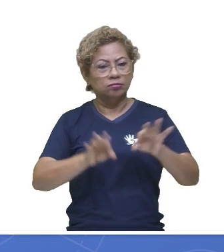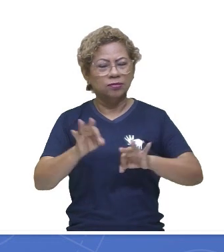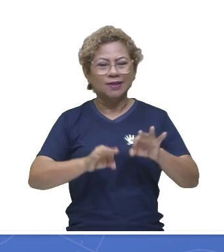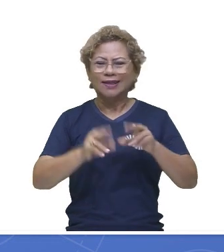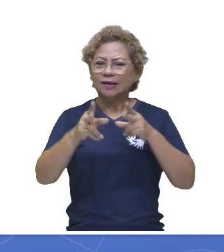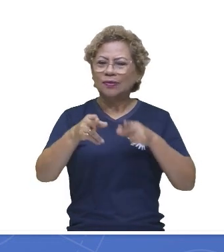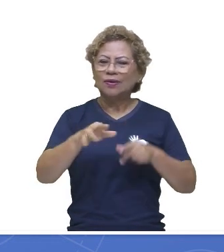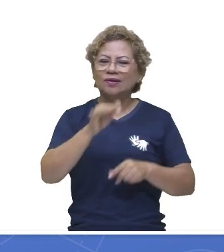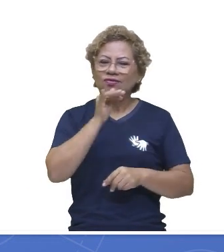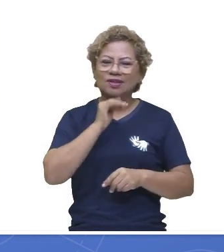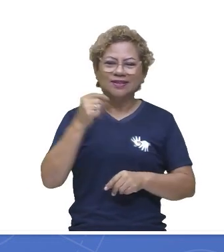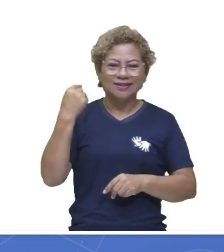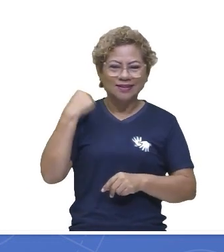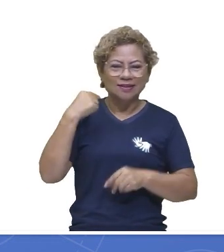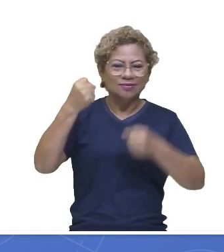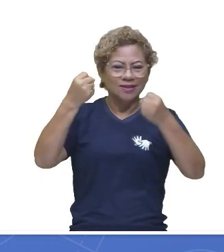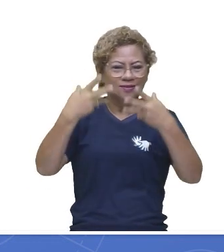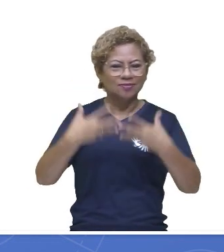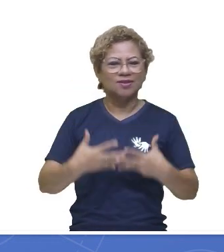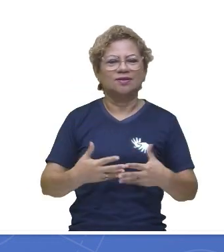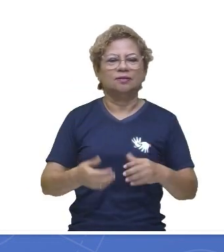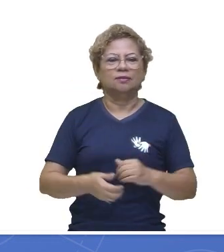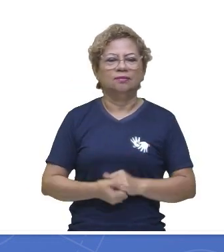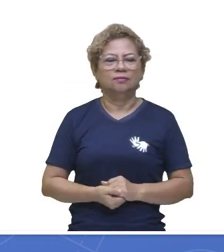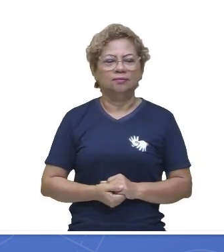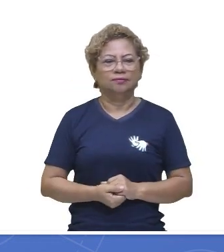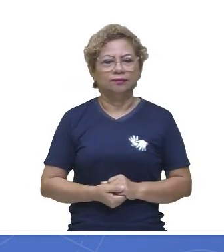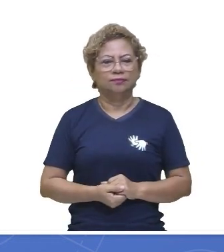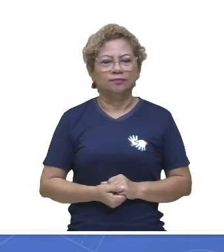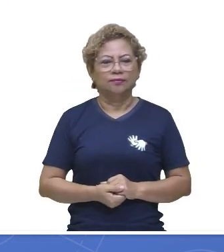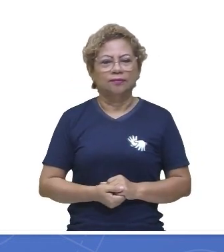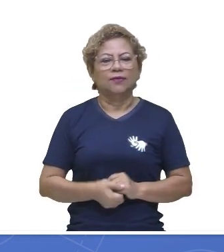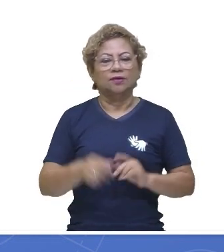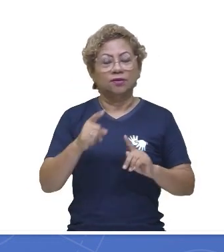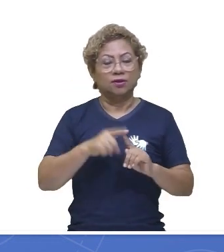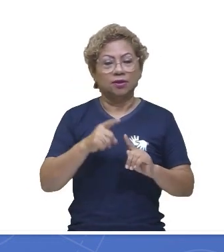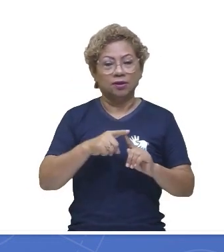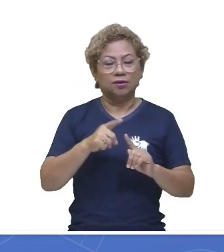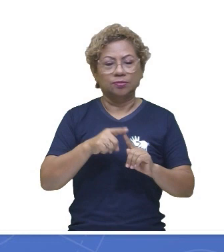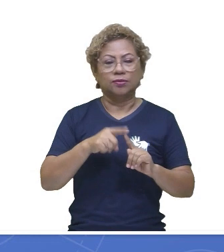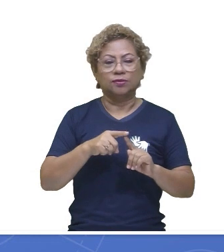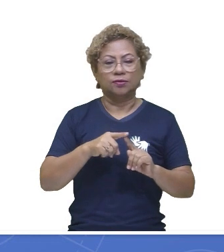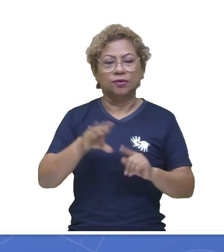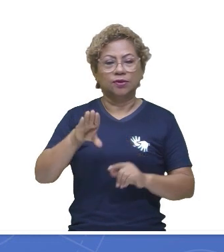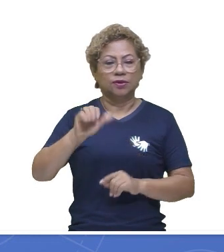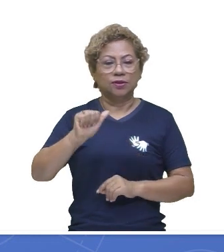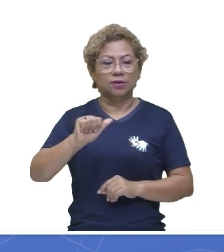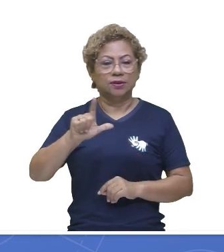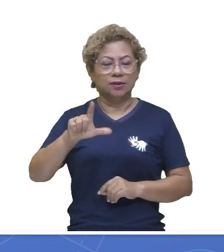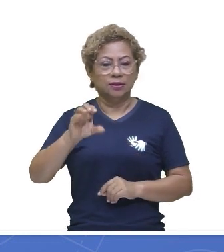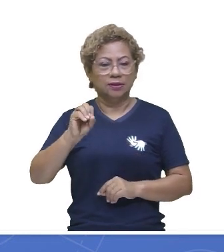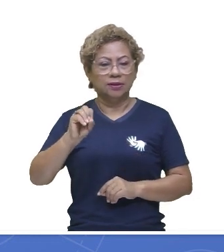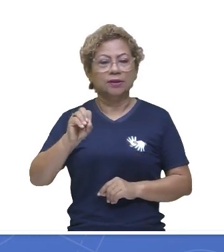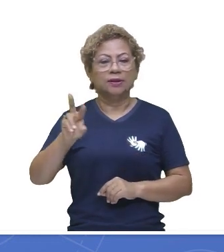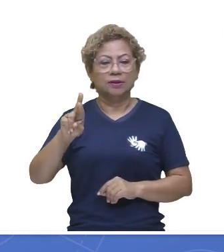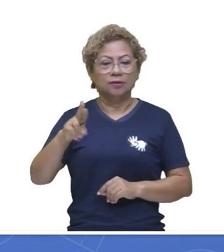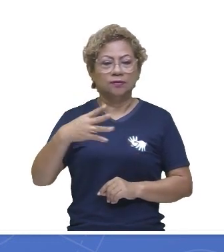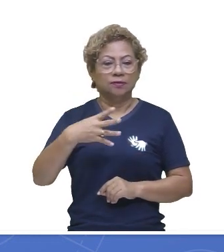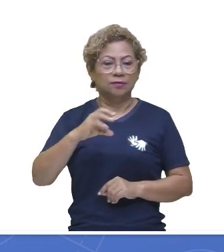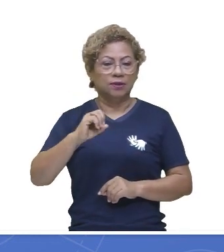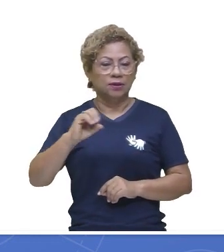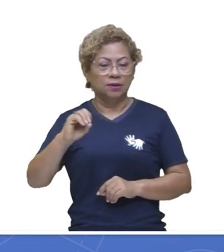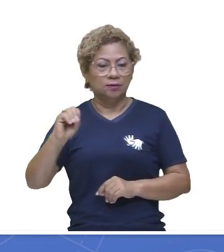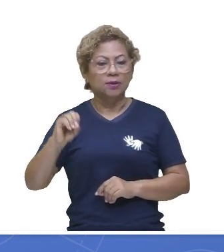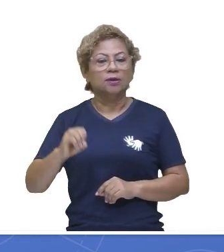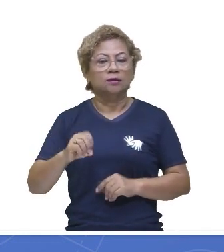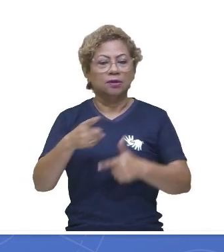exemplo. Calor específico é a quantidade de calor, 4.000, dividido pela variação de temperatura vezes